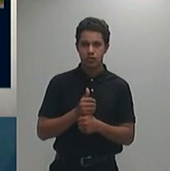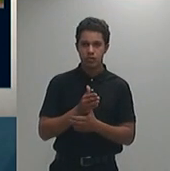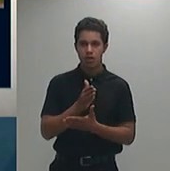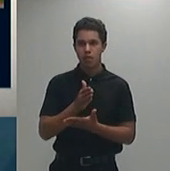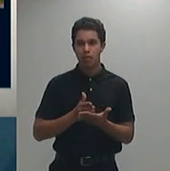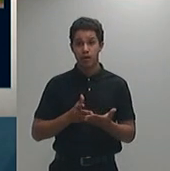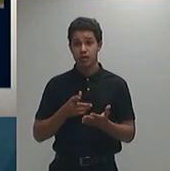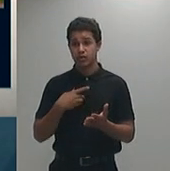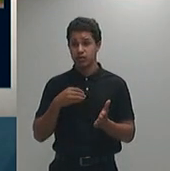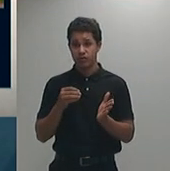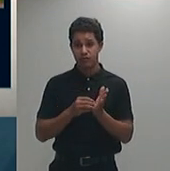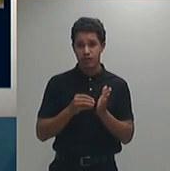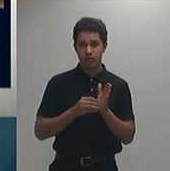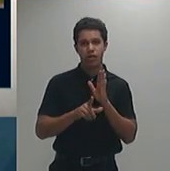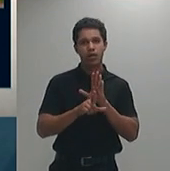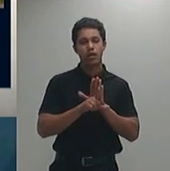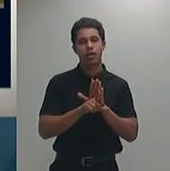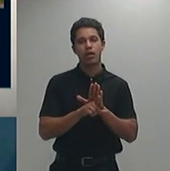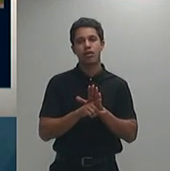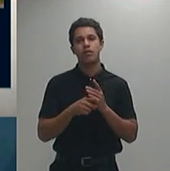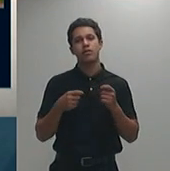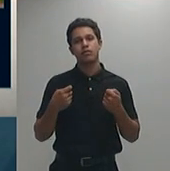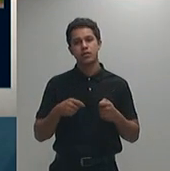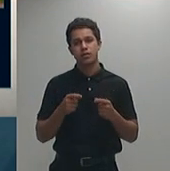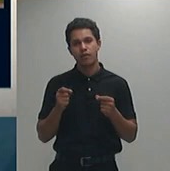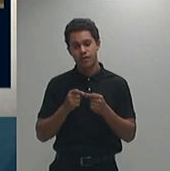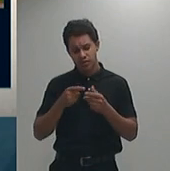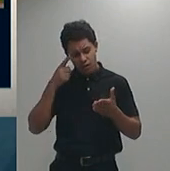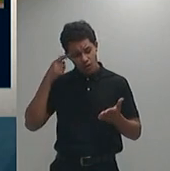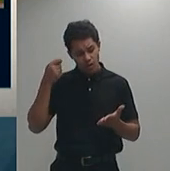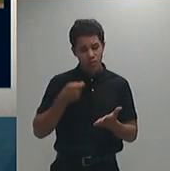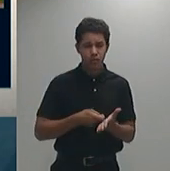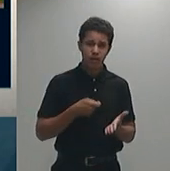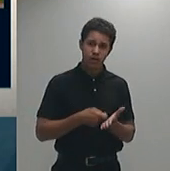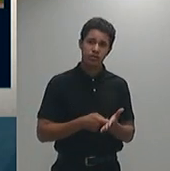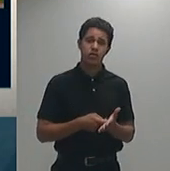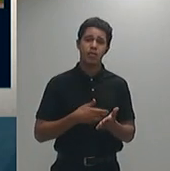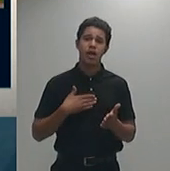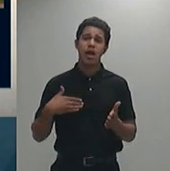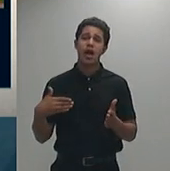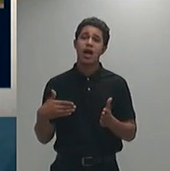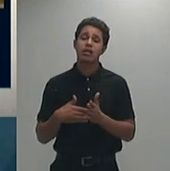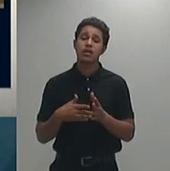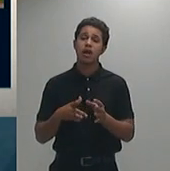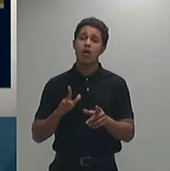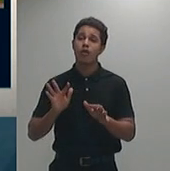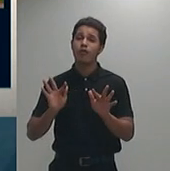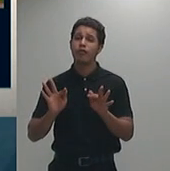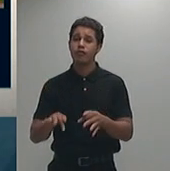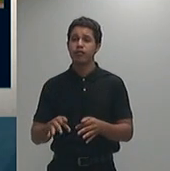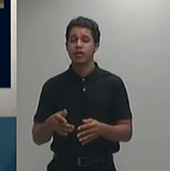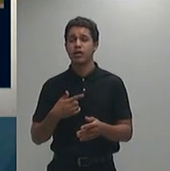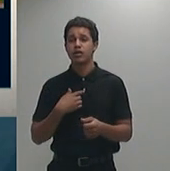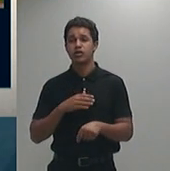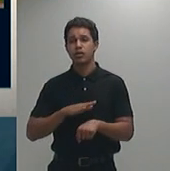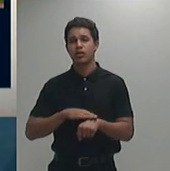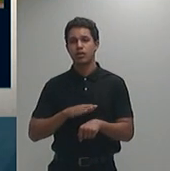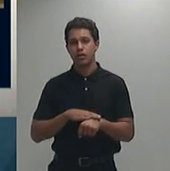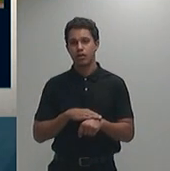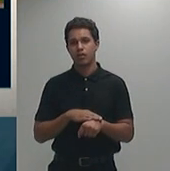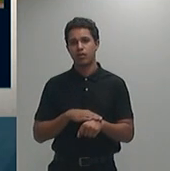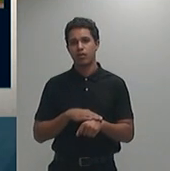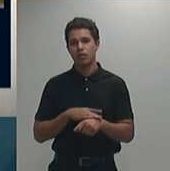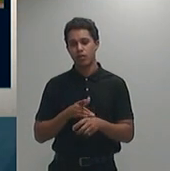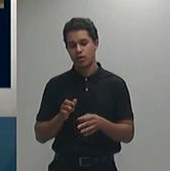ilegítima deve ser realizada Obrigatoriamente até o escoamento do prazo Bienal para o